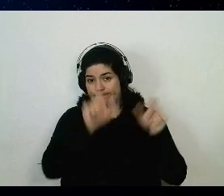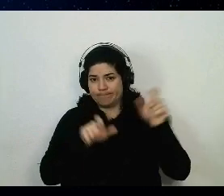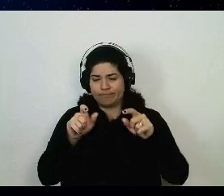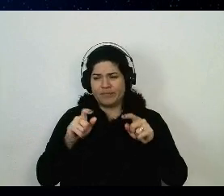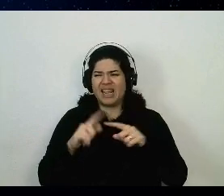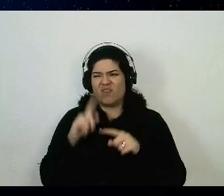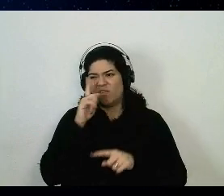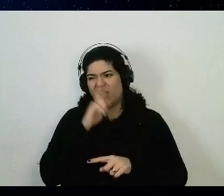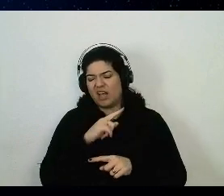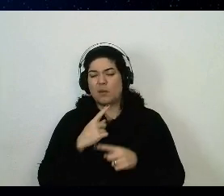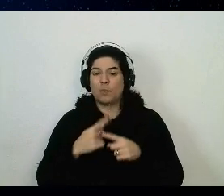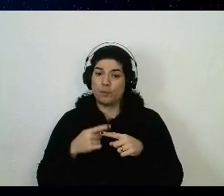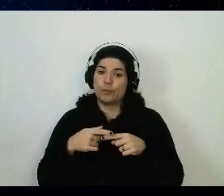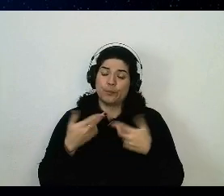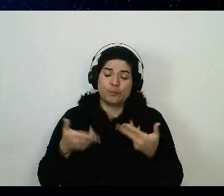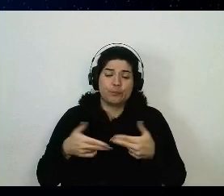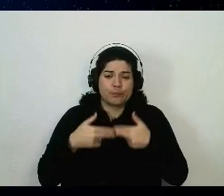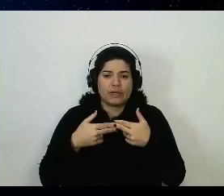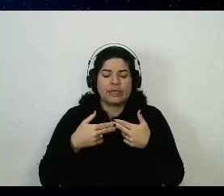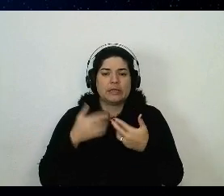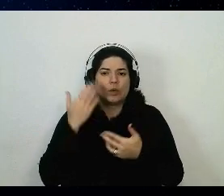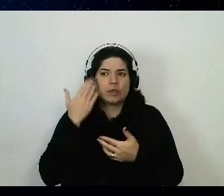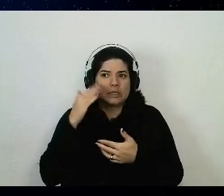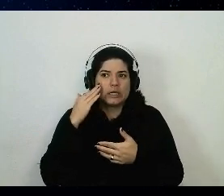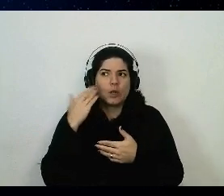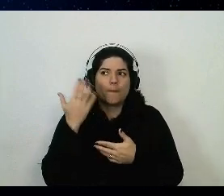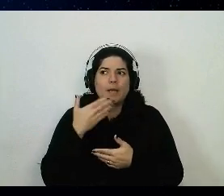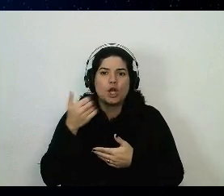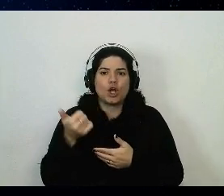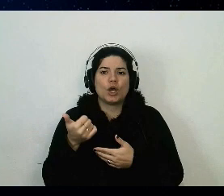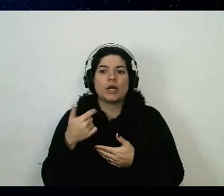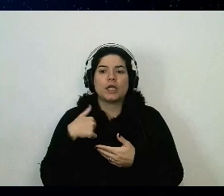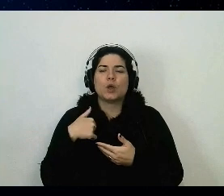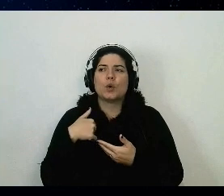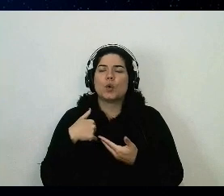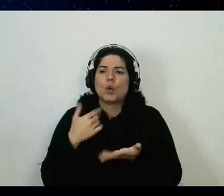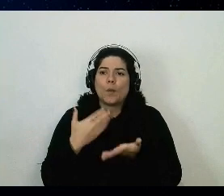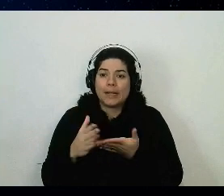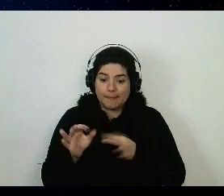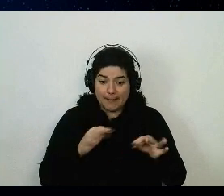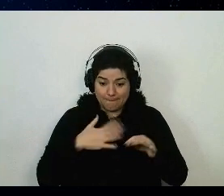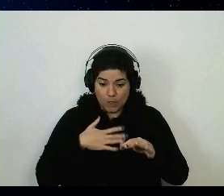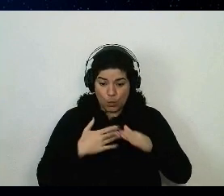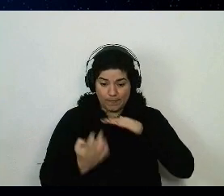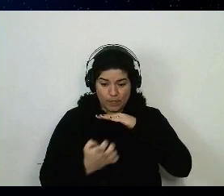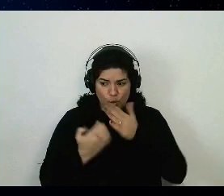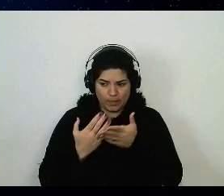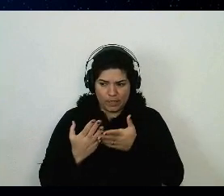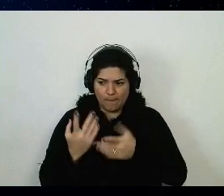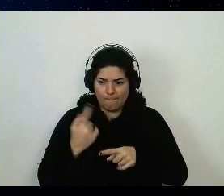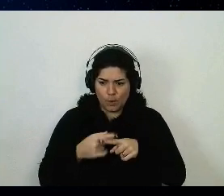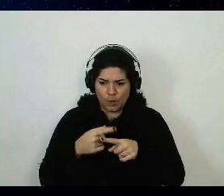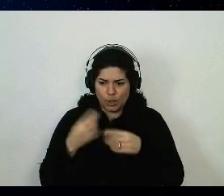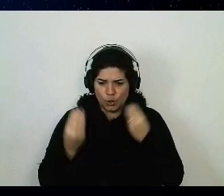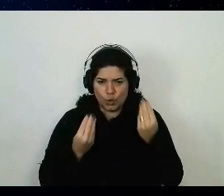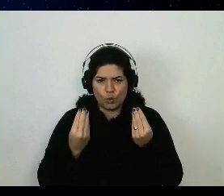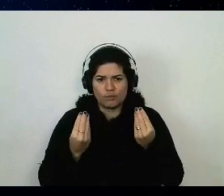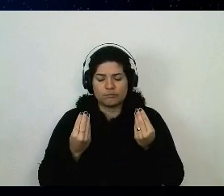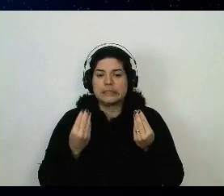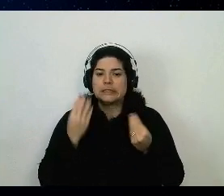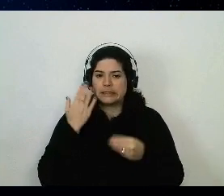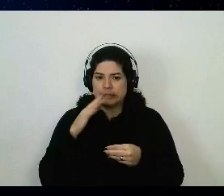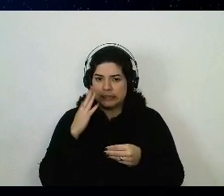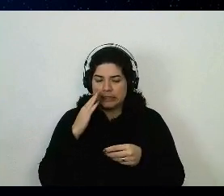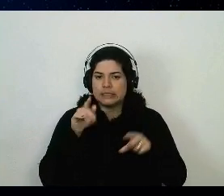entender melhor, quando montei a minha empresa, eu comecei pelo quê e pelo como. Até eu entender que eu precisava começar pelo porquê e a DAI ter